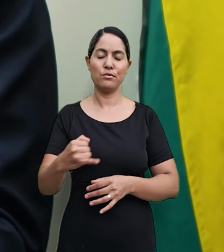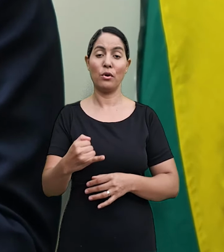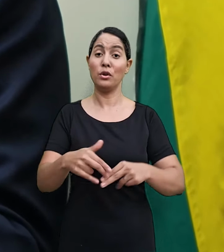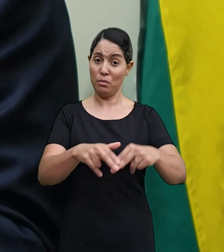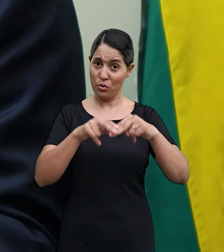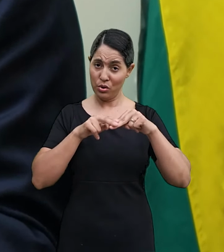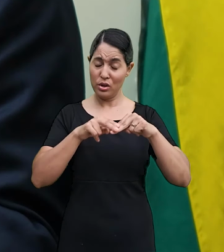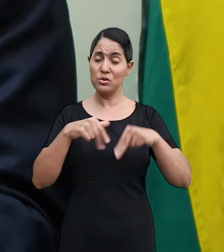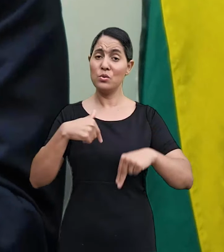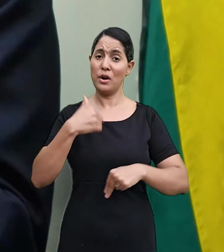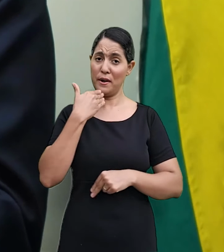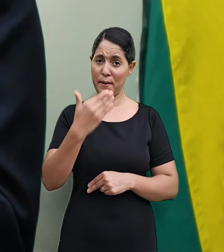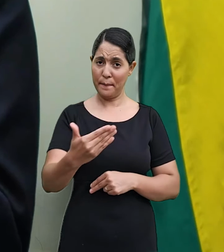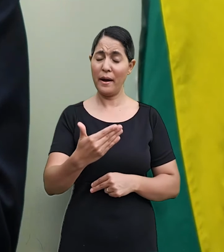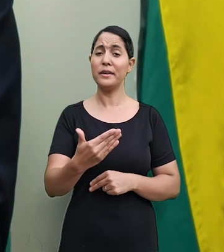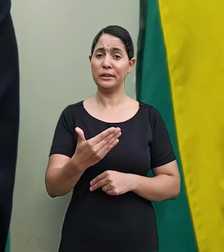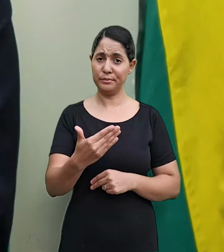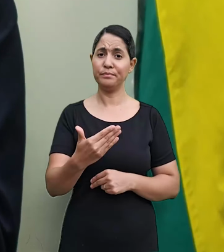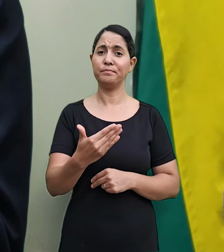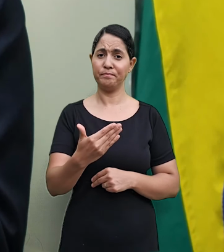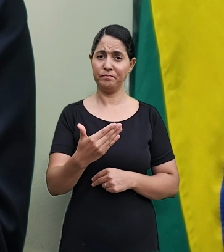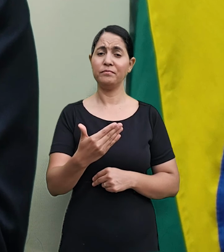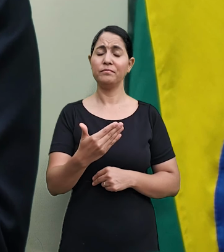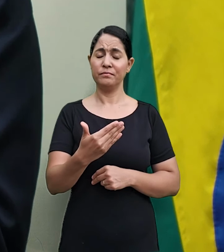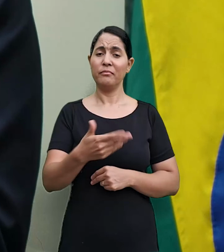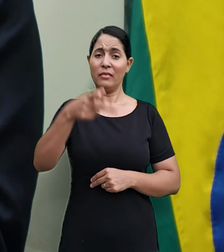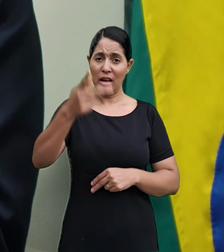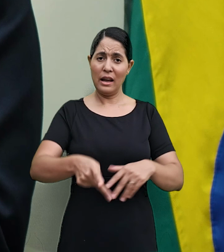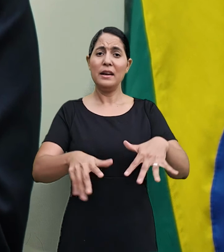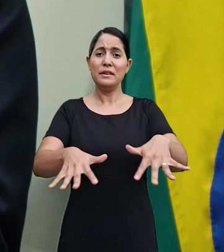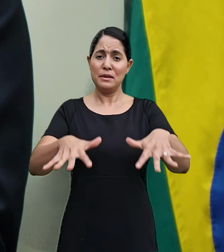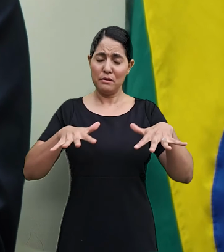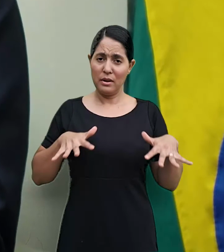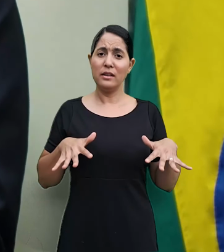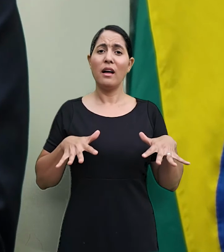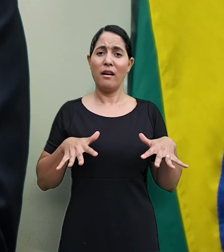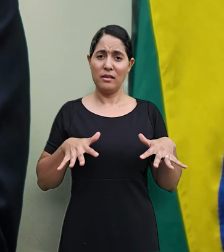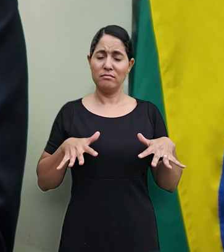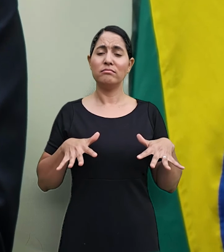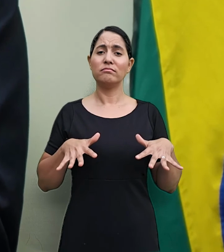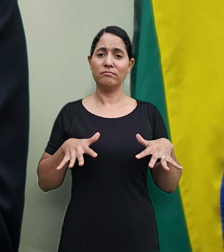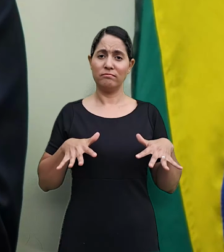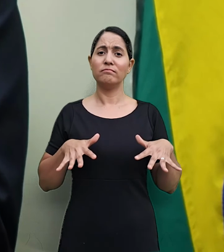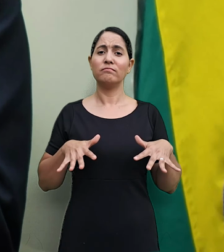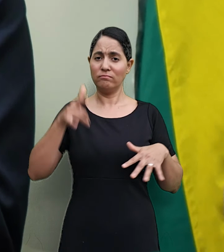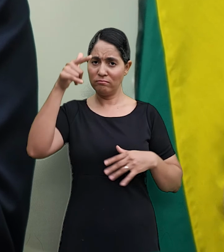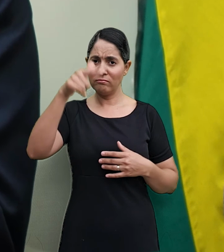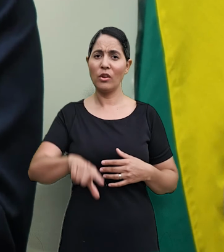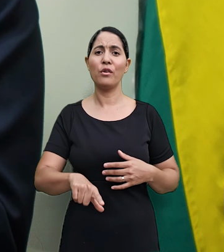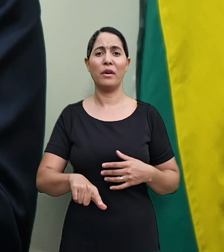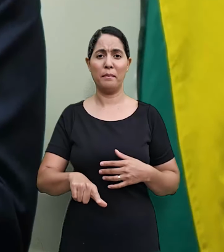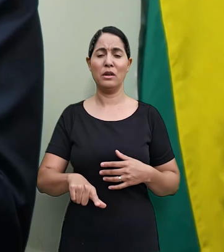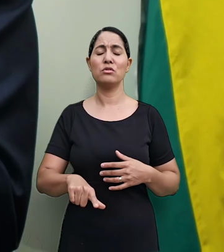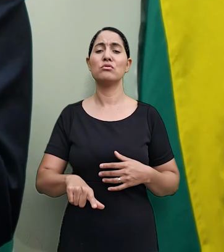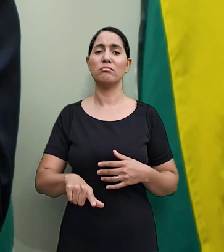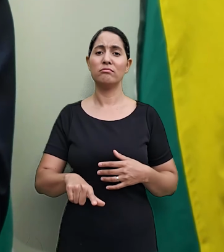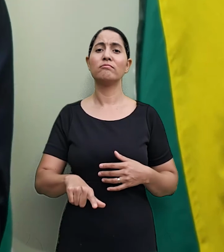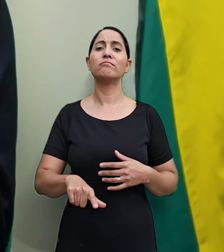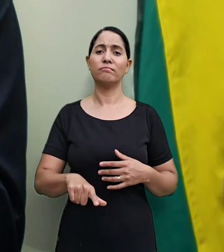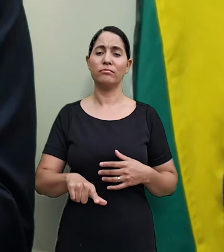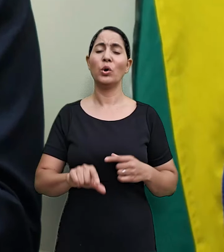disso, solicito desde logo a este plenário que reitere e que seja